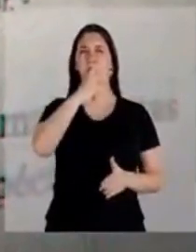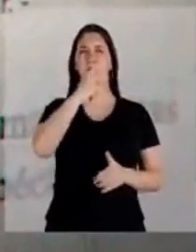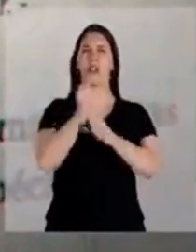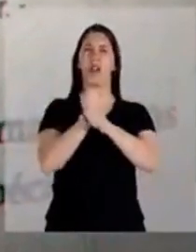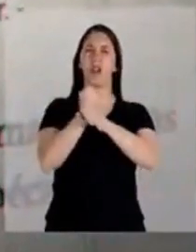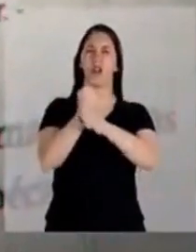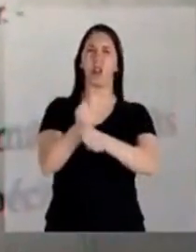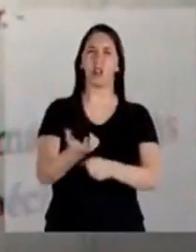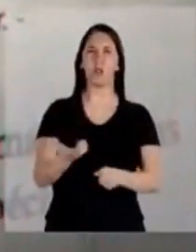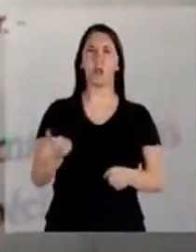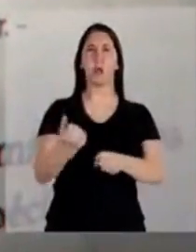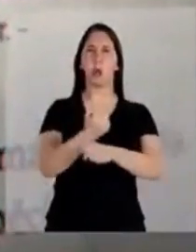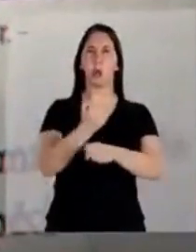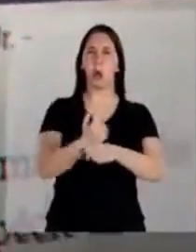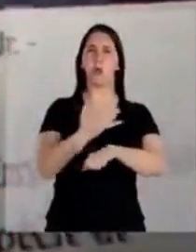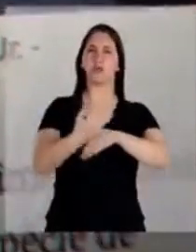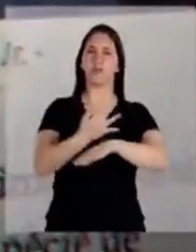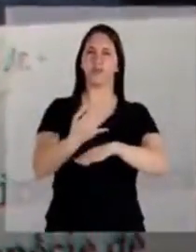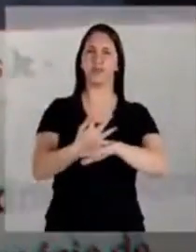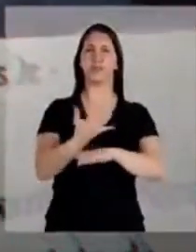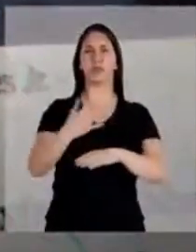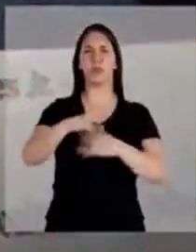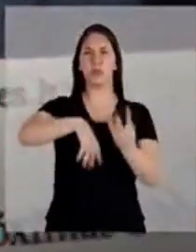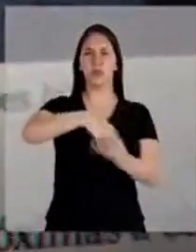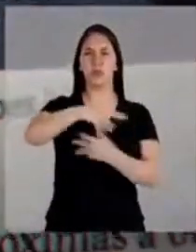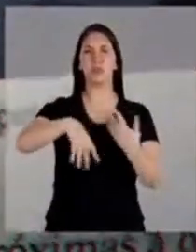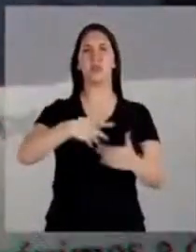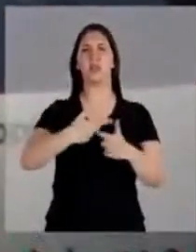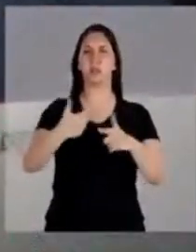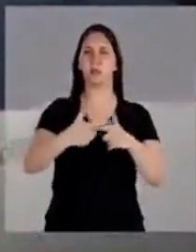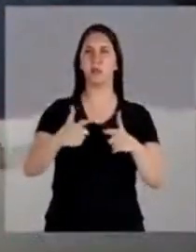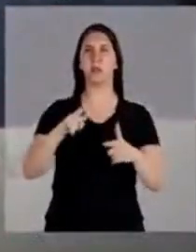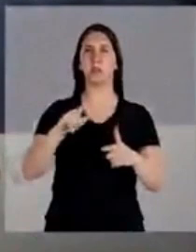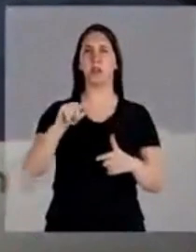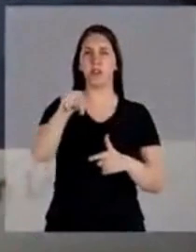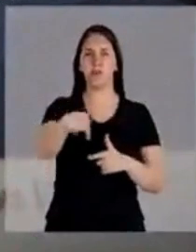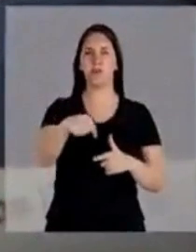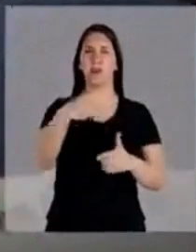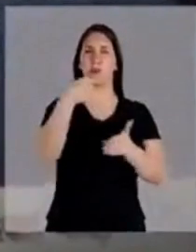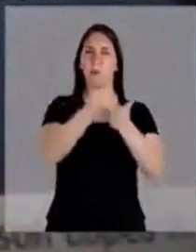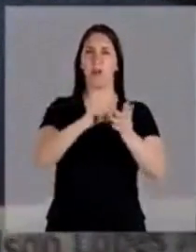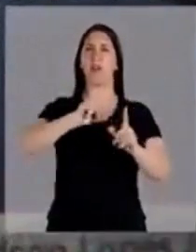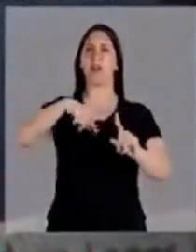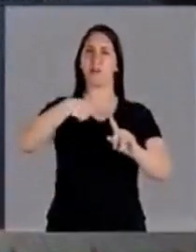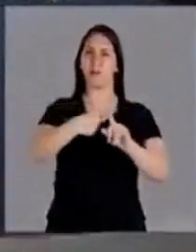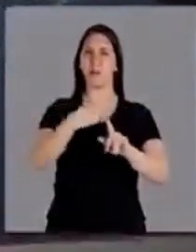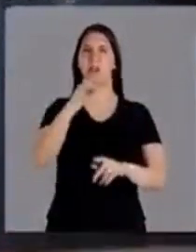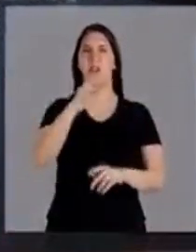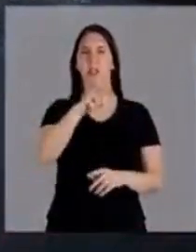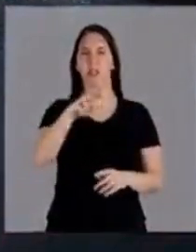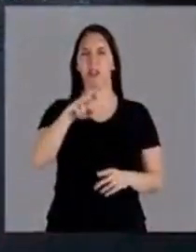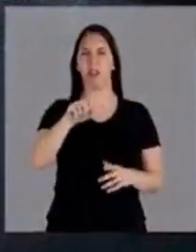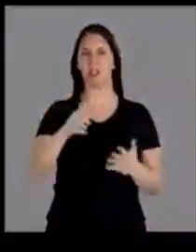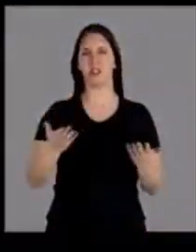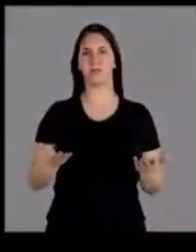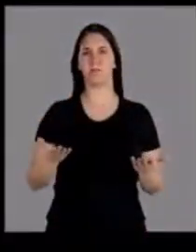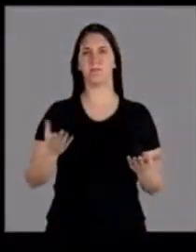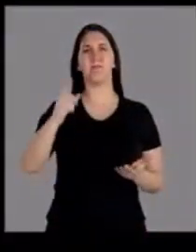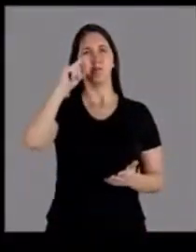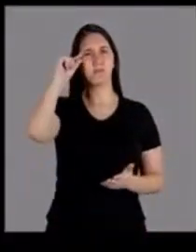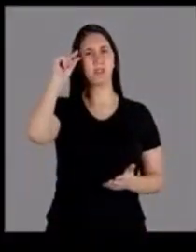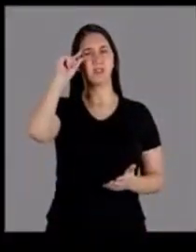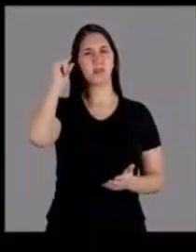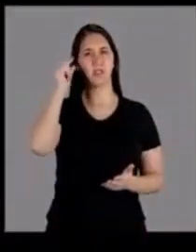esperam anos por uma obra, aguentam todos os transtornos e depois vão ter que pagar mais uma taxa por isso.